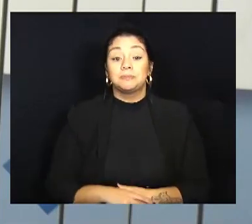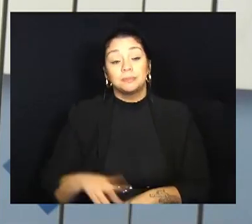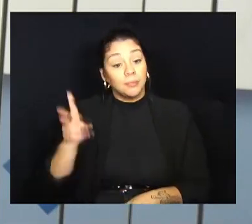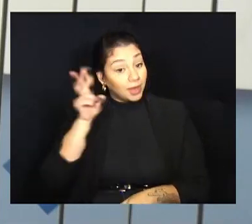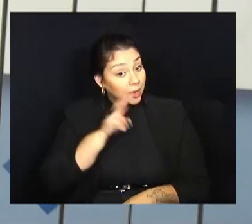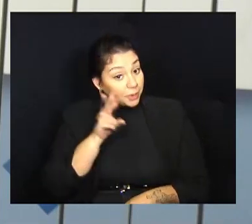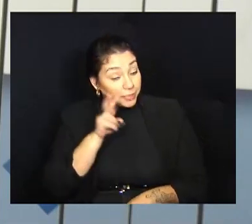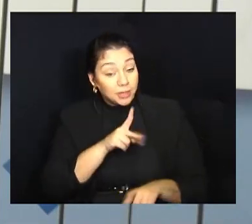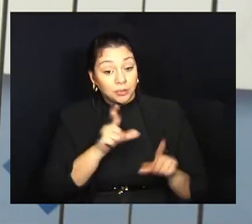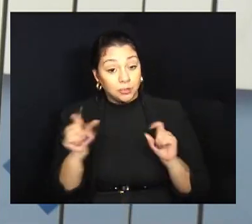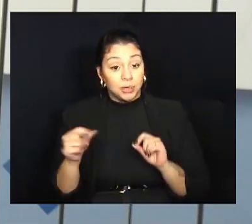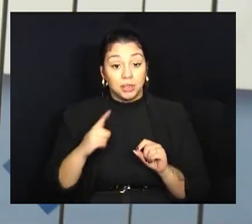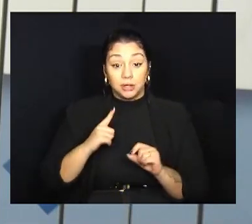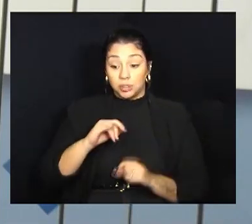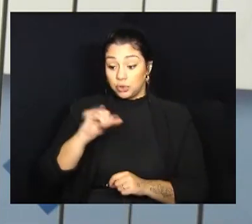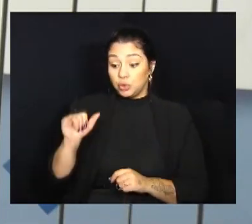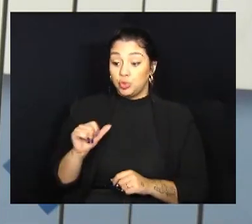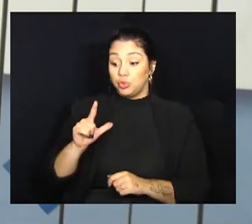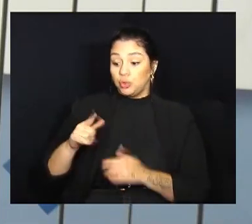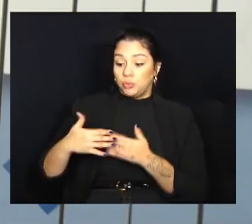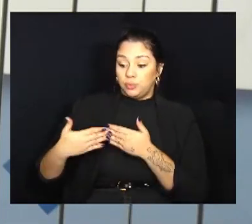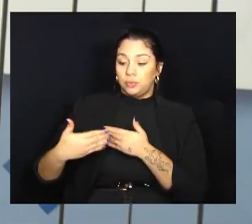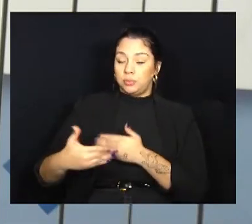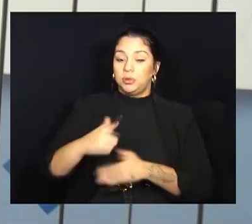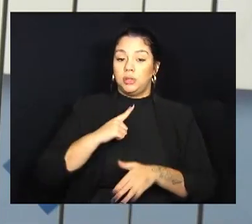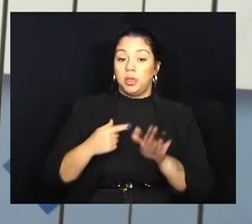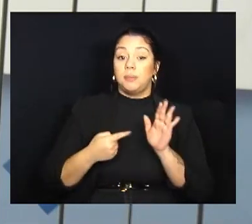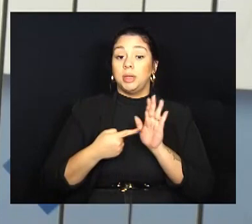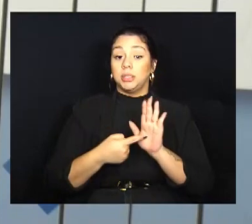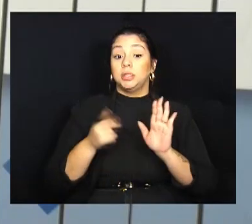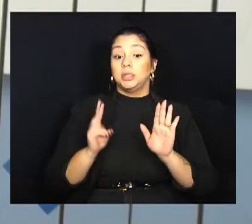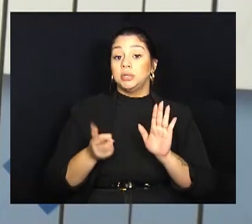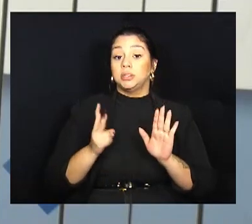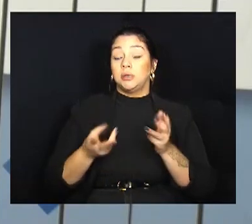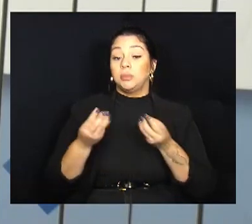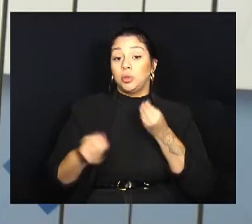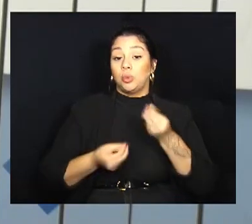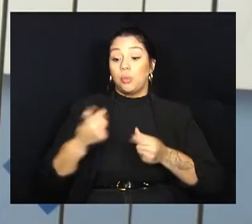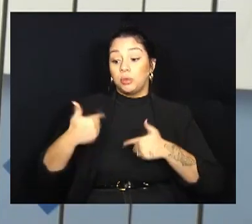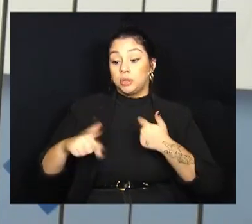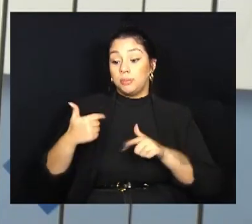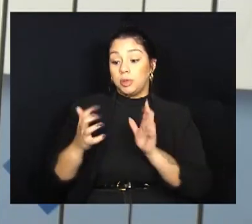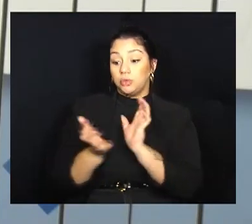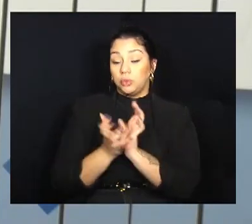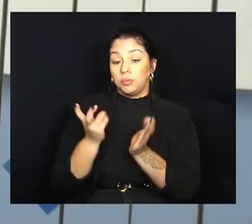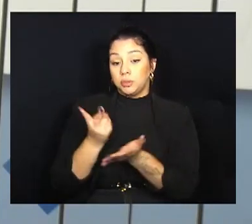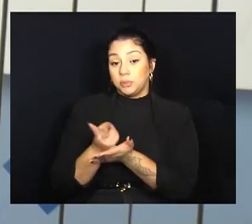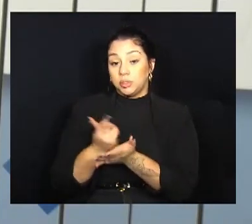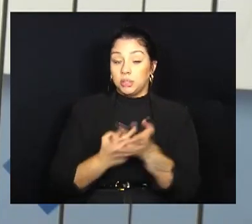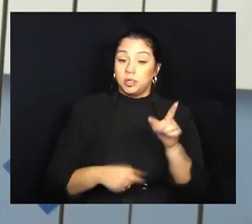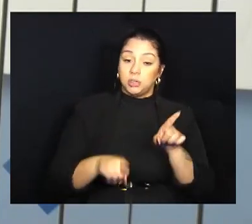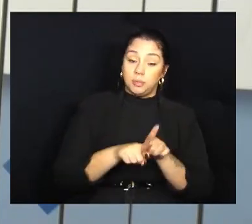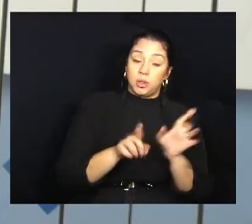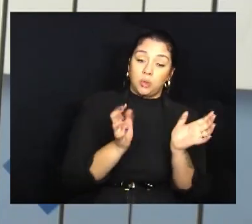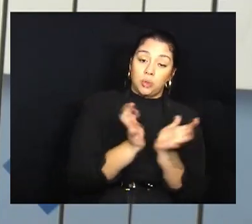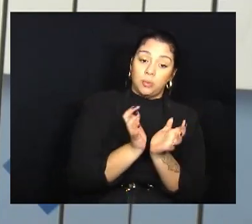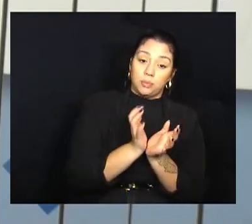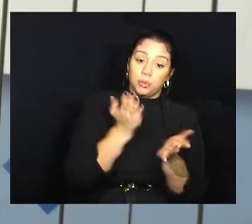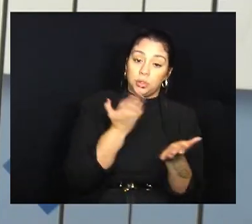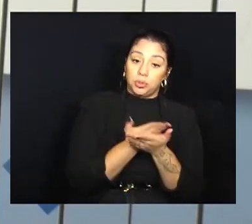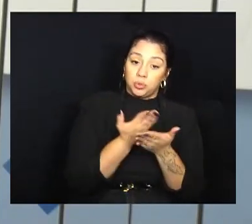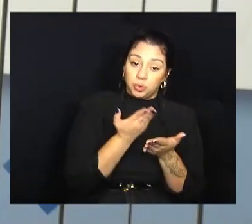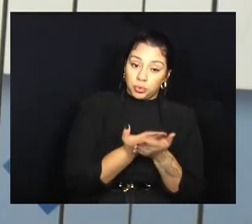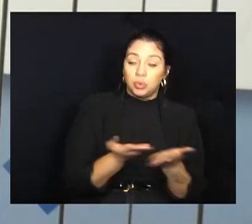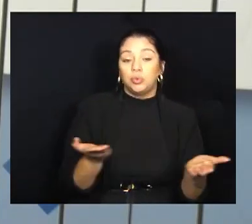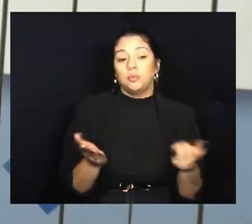Lembrando que no decorrer de julho a gente apresenta aqui sempre o trabalho das comissões permanentes e também das comissões de